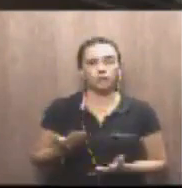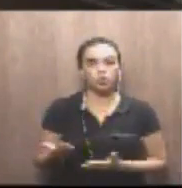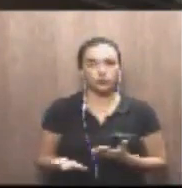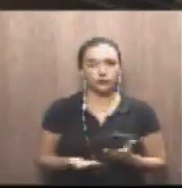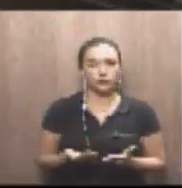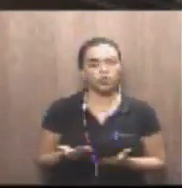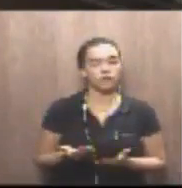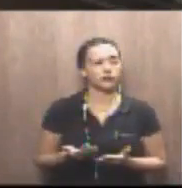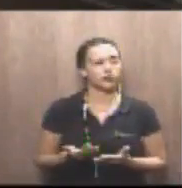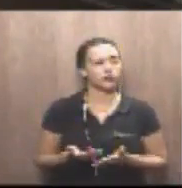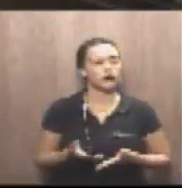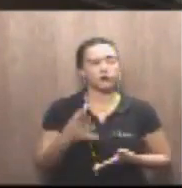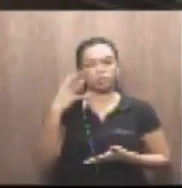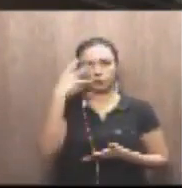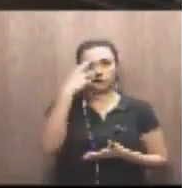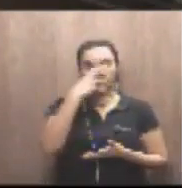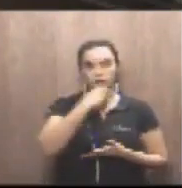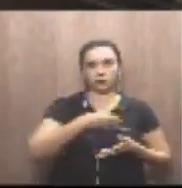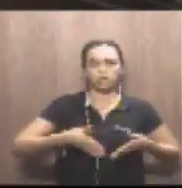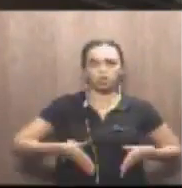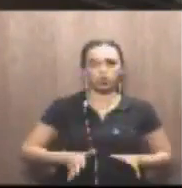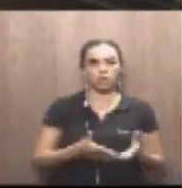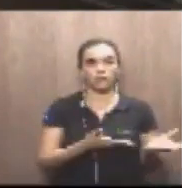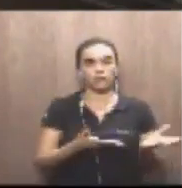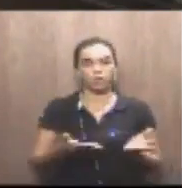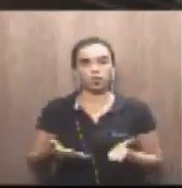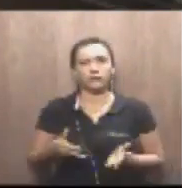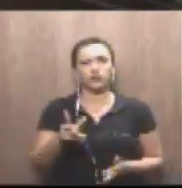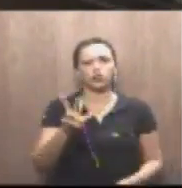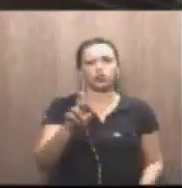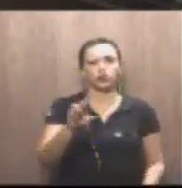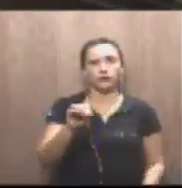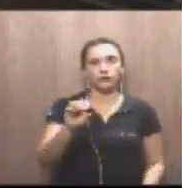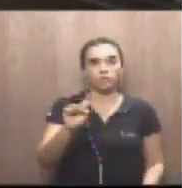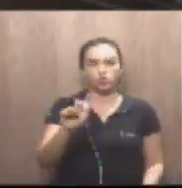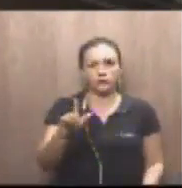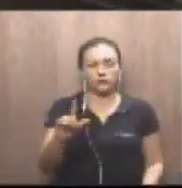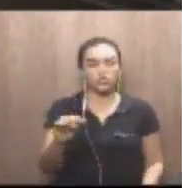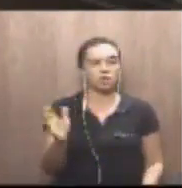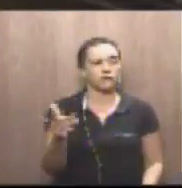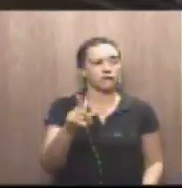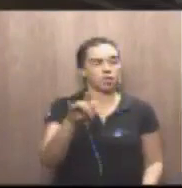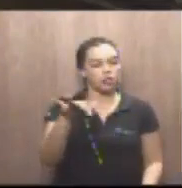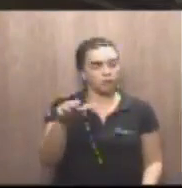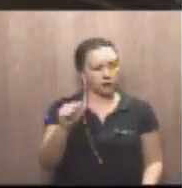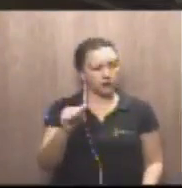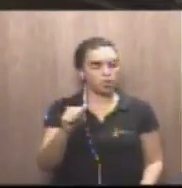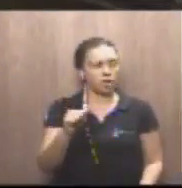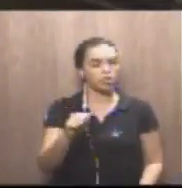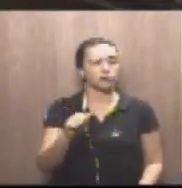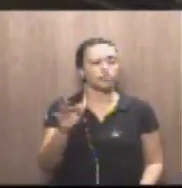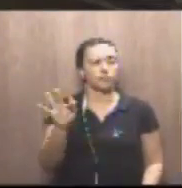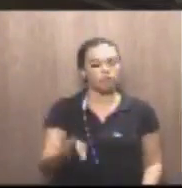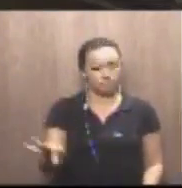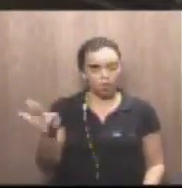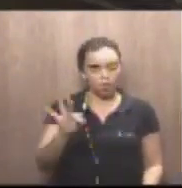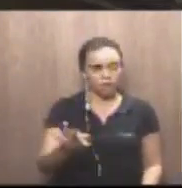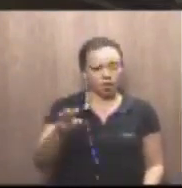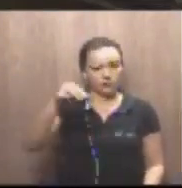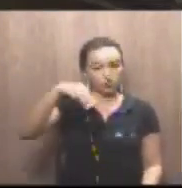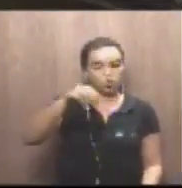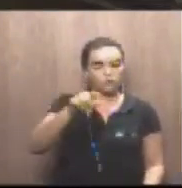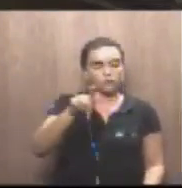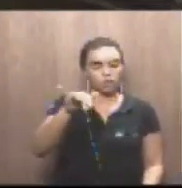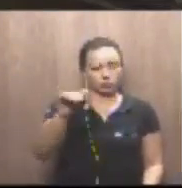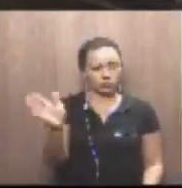do nascimento. Eu quero convidar a Rose Lima, que é graduada em enfermagem pela Universidade de Mogi das